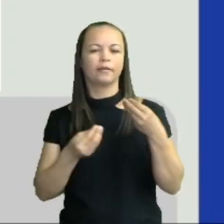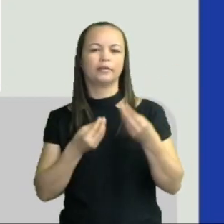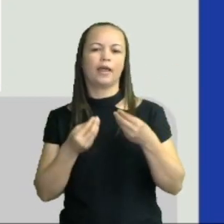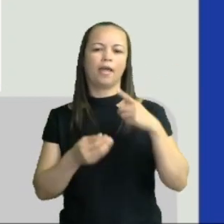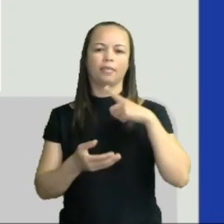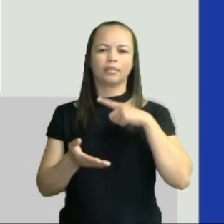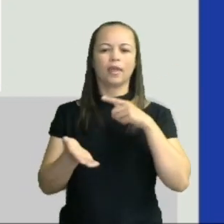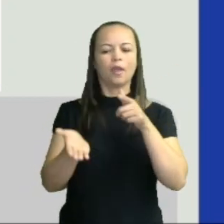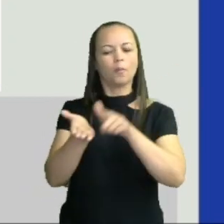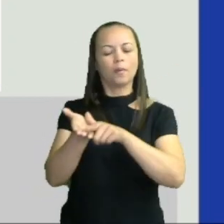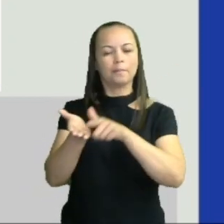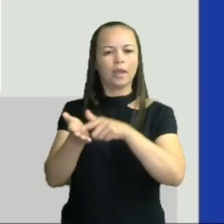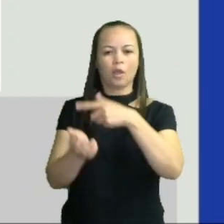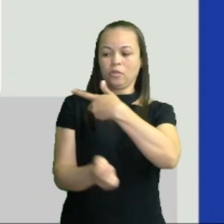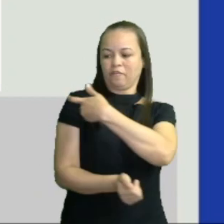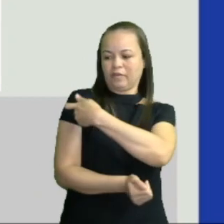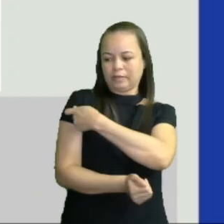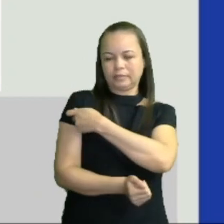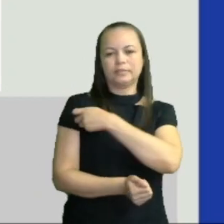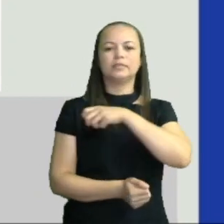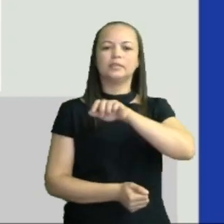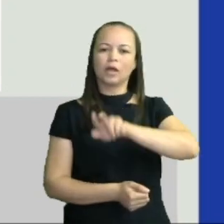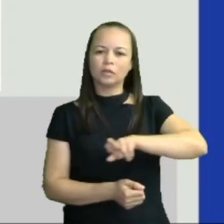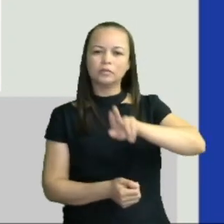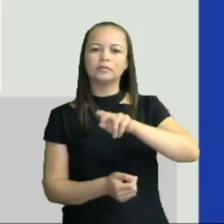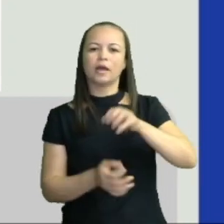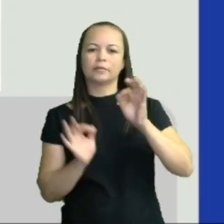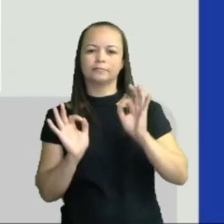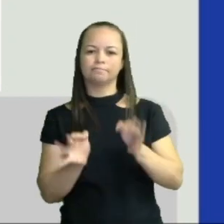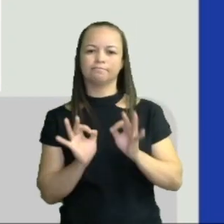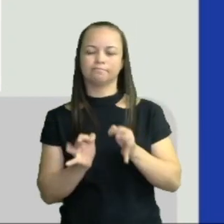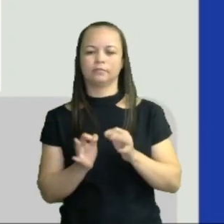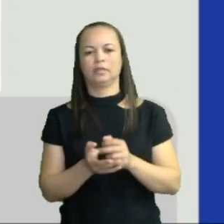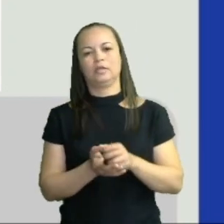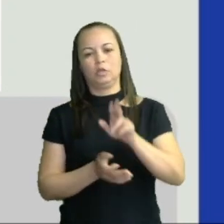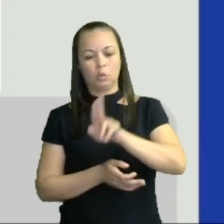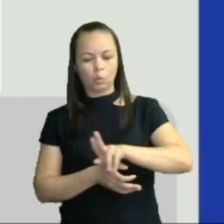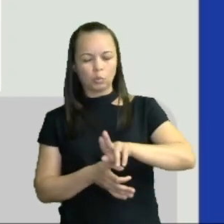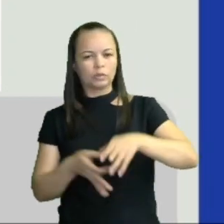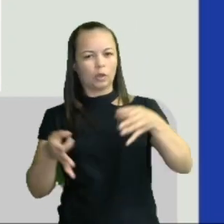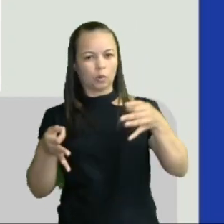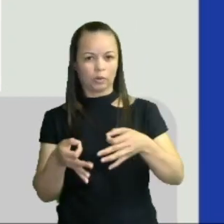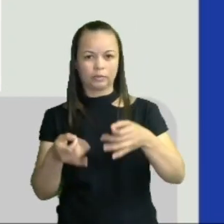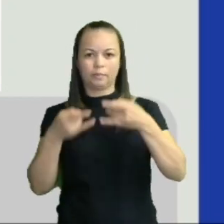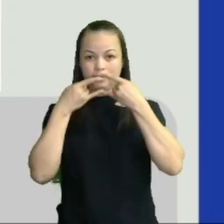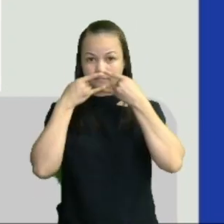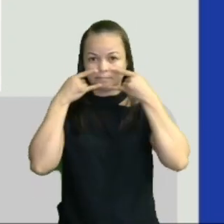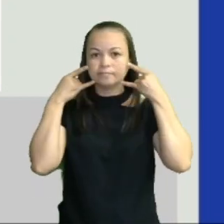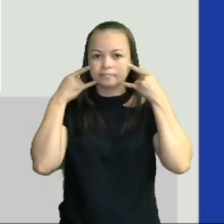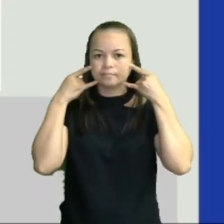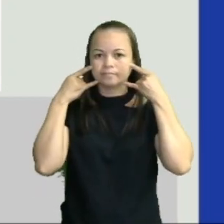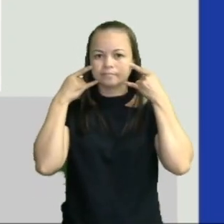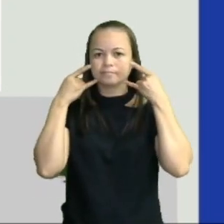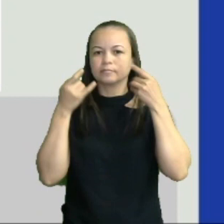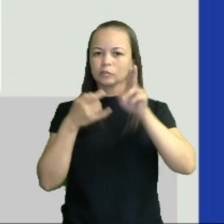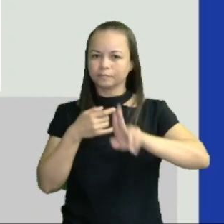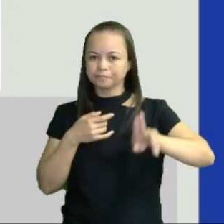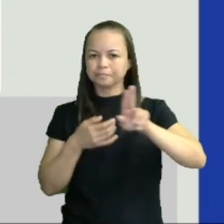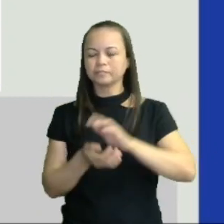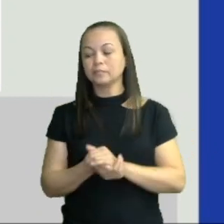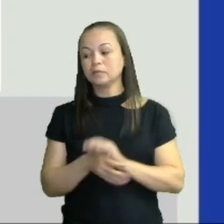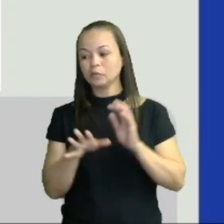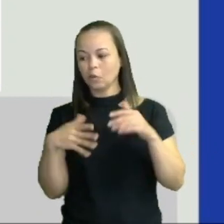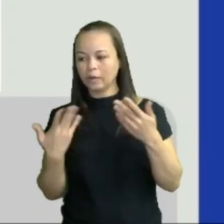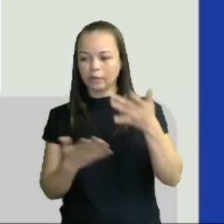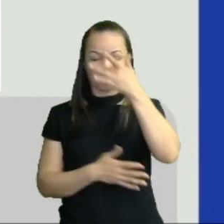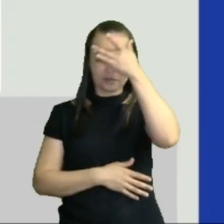cartão de vacina sempre atualizado, sempre ir e usar, gente, corretamente essa máscara. Olha aí como as pessoas usam